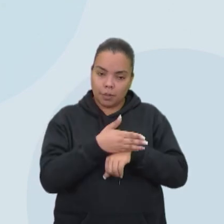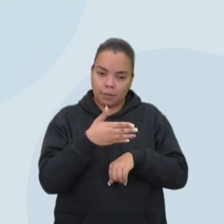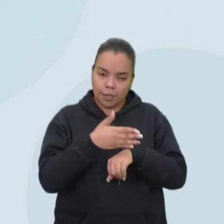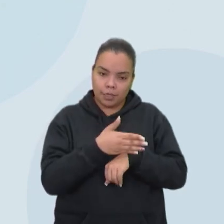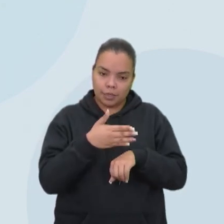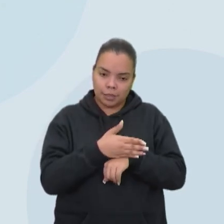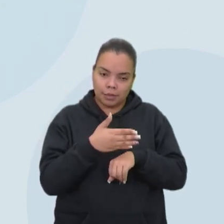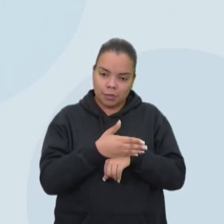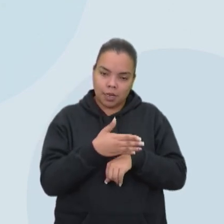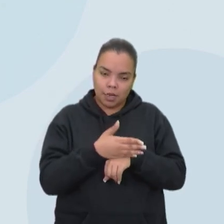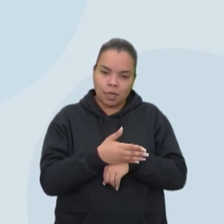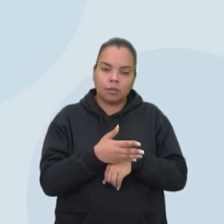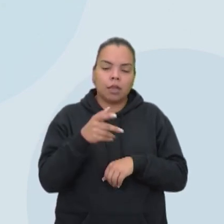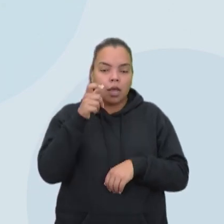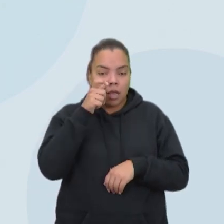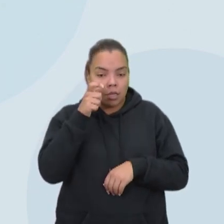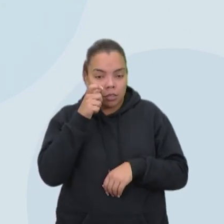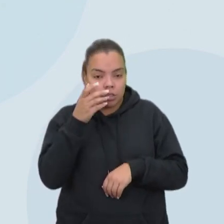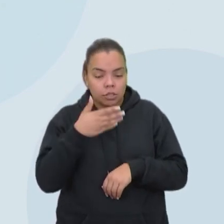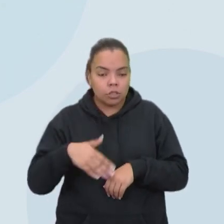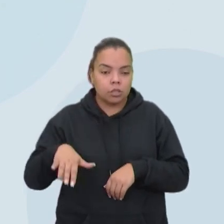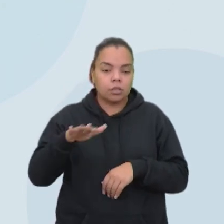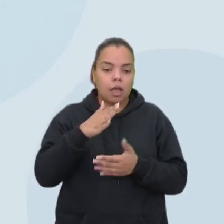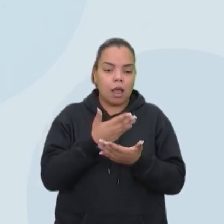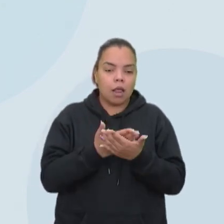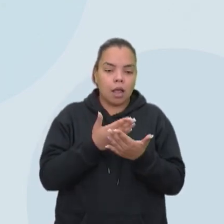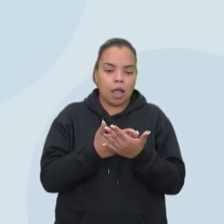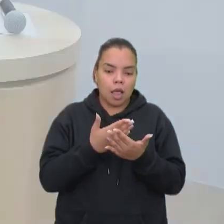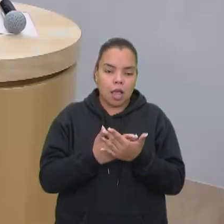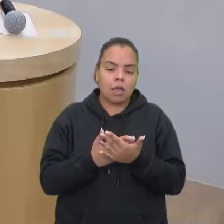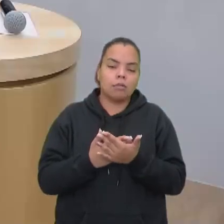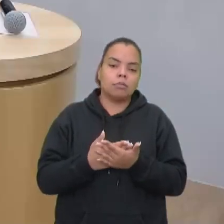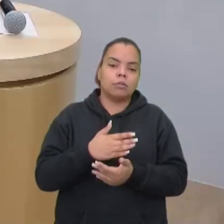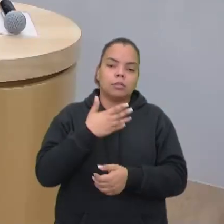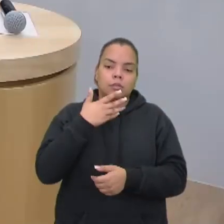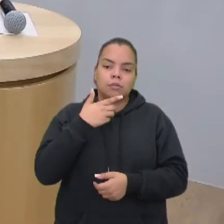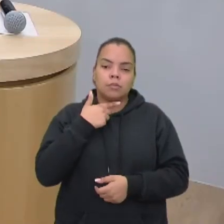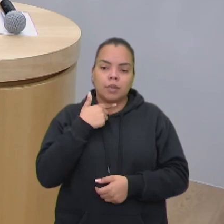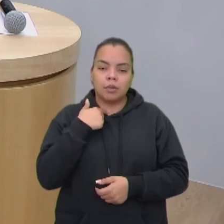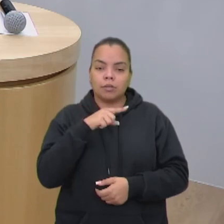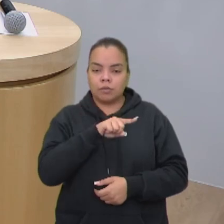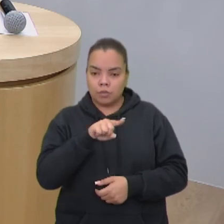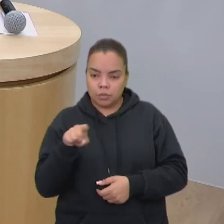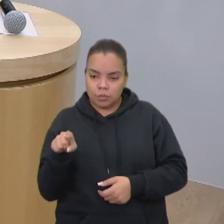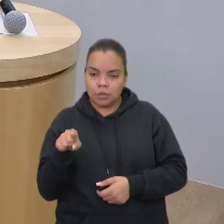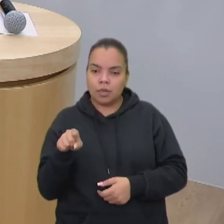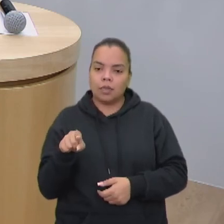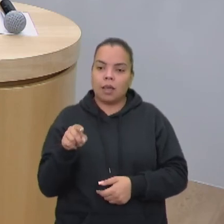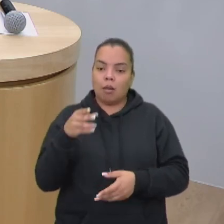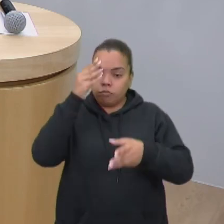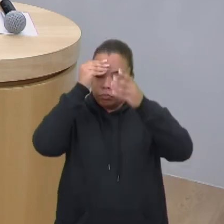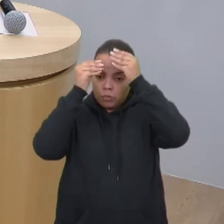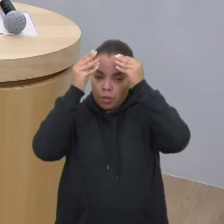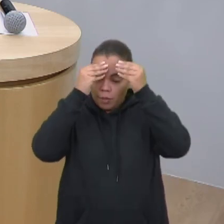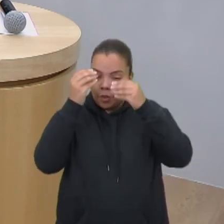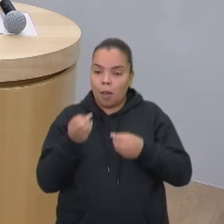por estar assistindo. Espero que acrescente muita coisa para vocês aqui, o pouco que a gente falou nessa aula. E boa